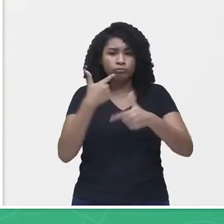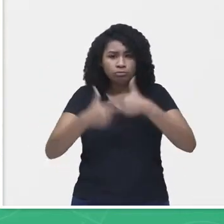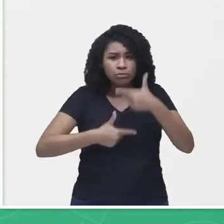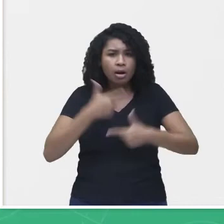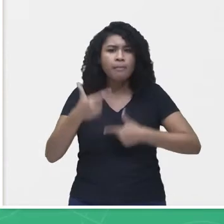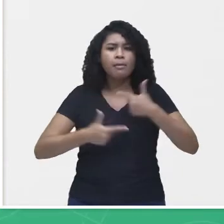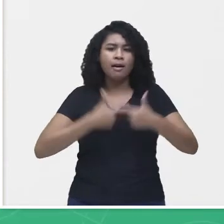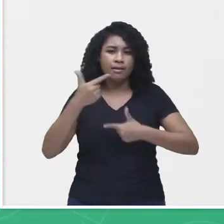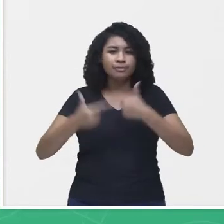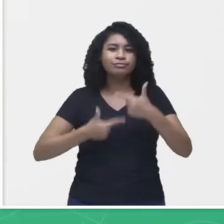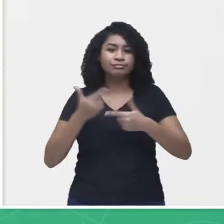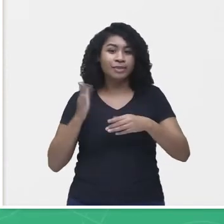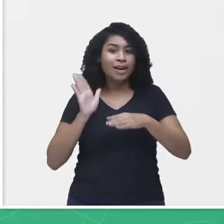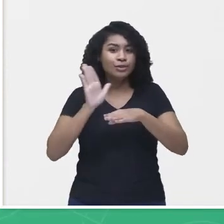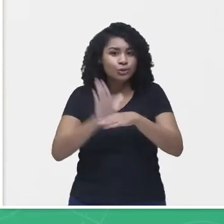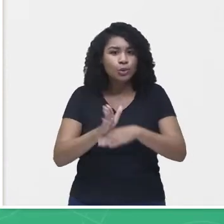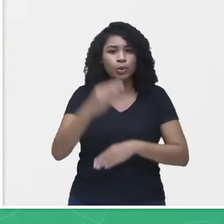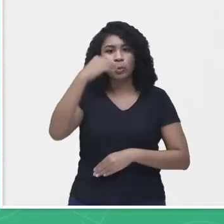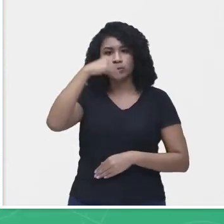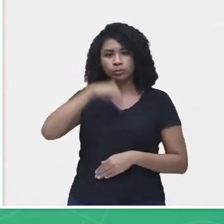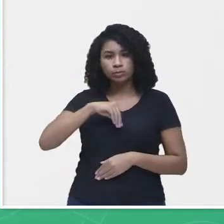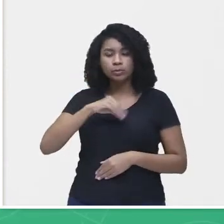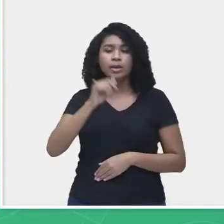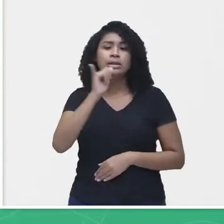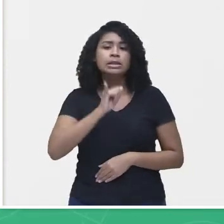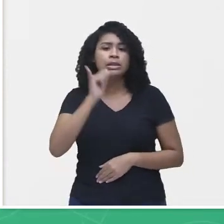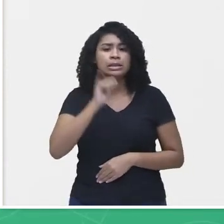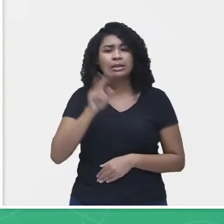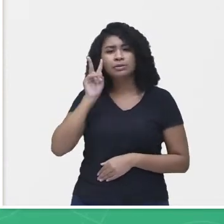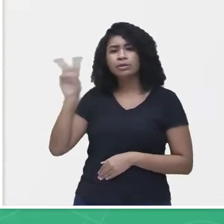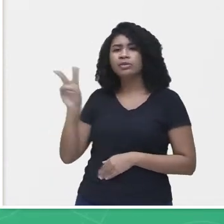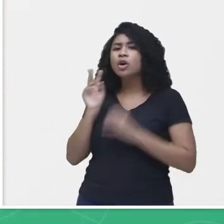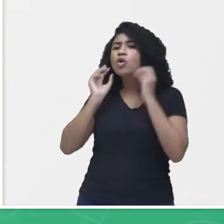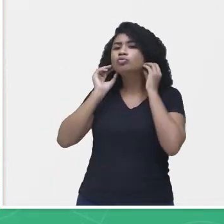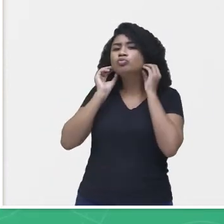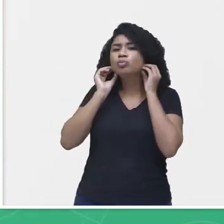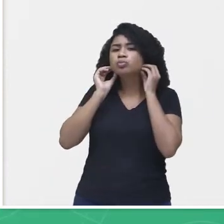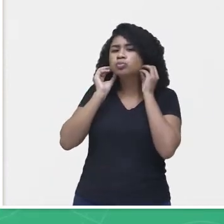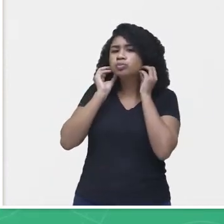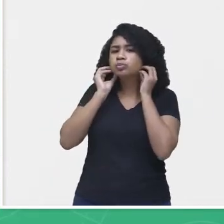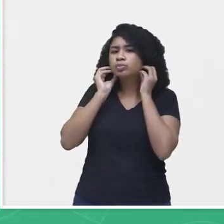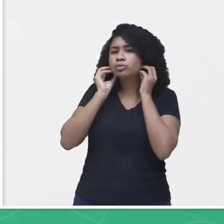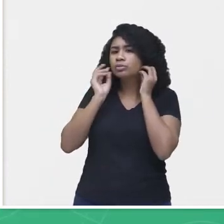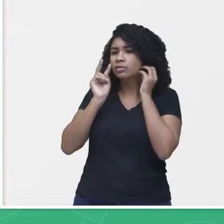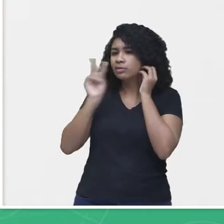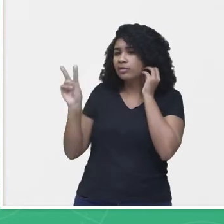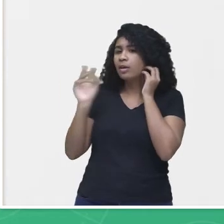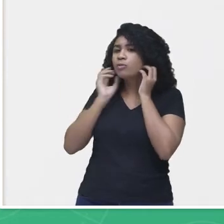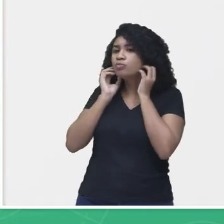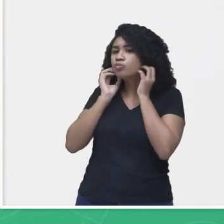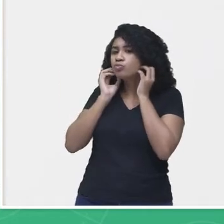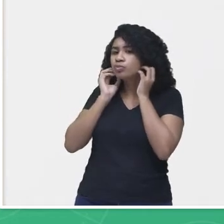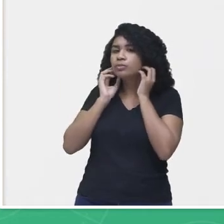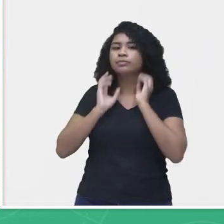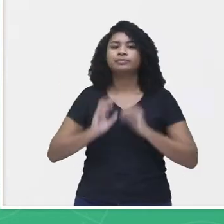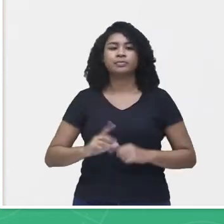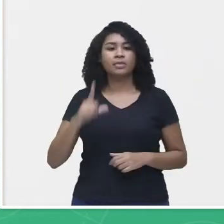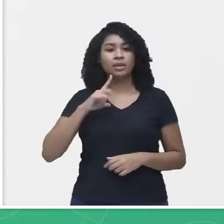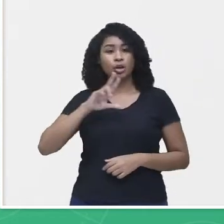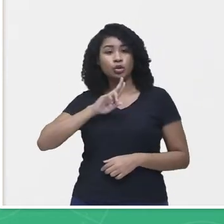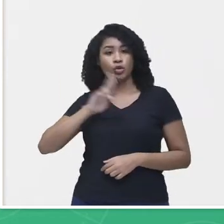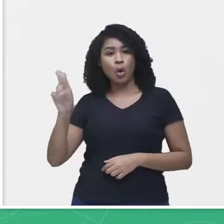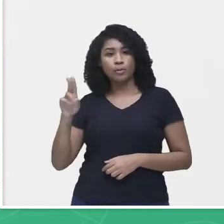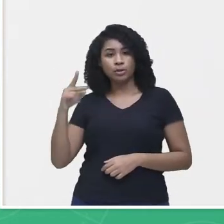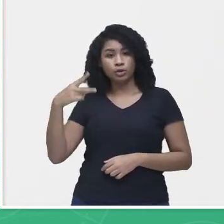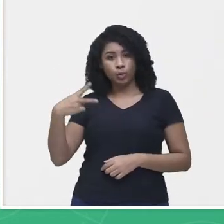da digestão, como por exemplo, as glândulas salivares, né, que são as glândulas parótidas, submandibulares